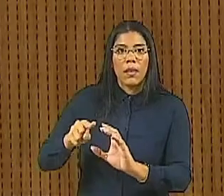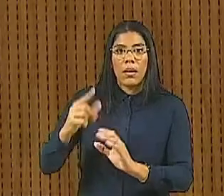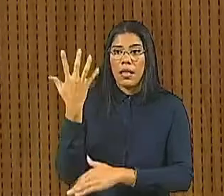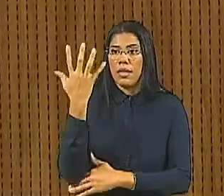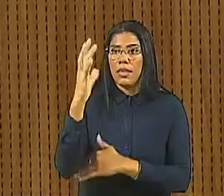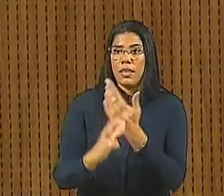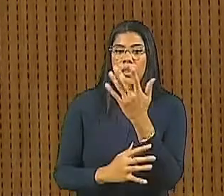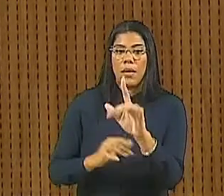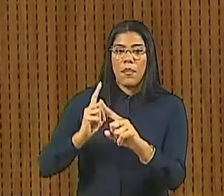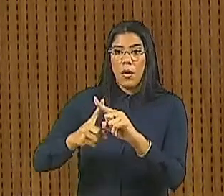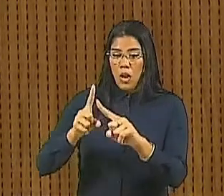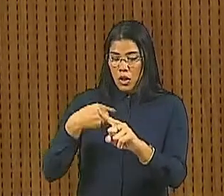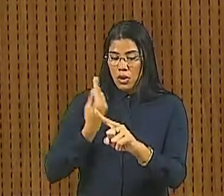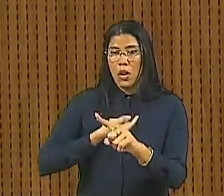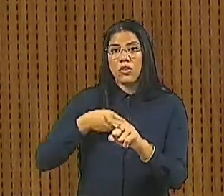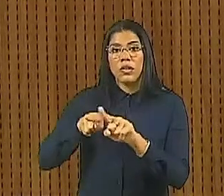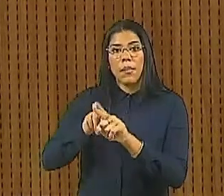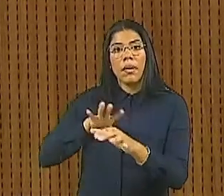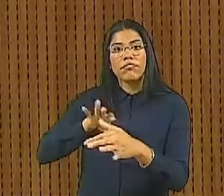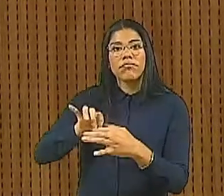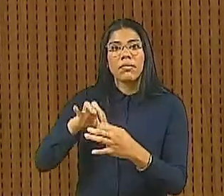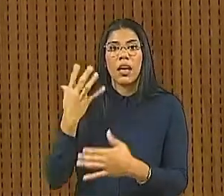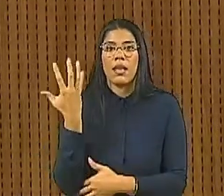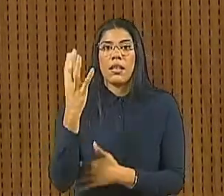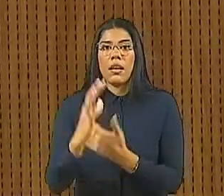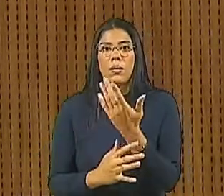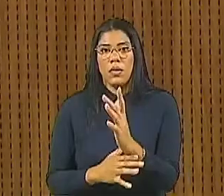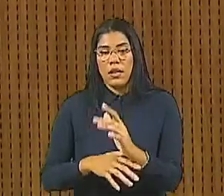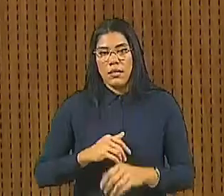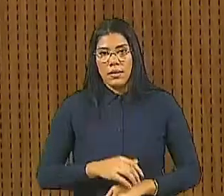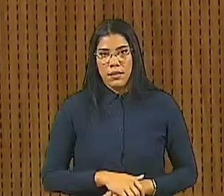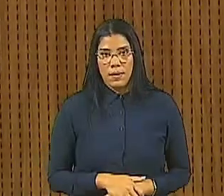nós somos natureza. Mais do que a natureza depende da gente. A